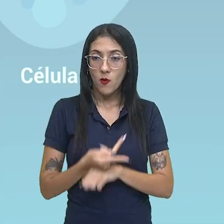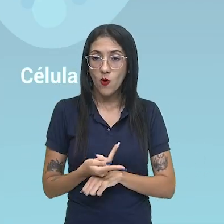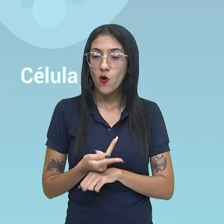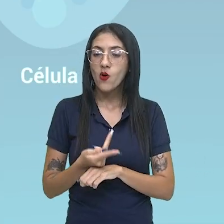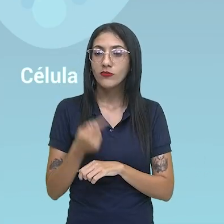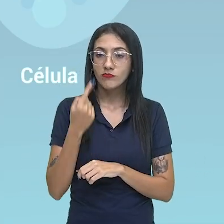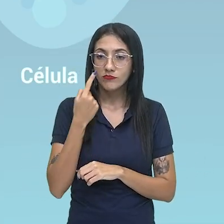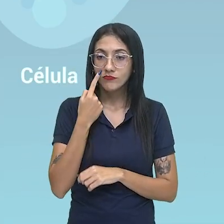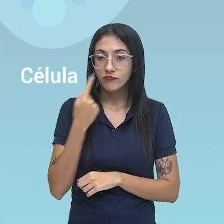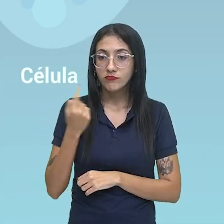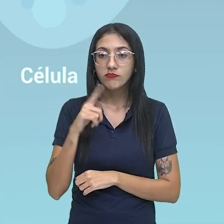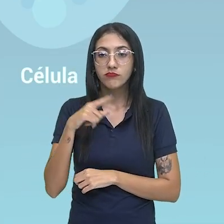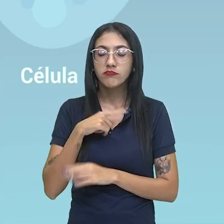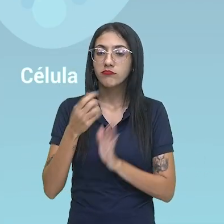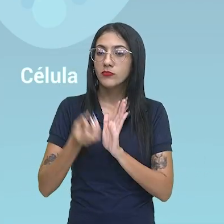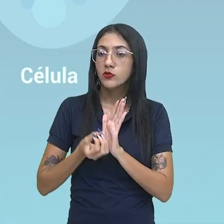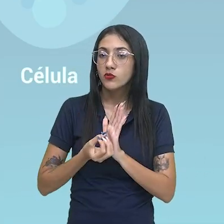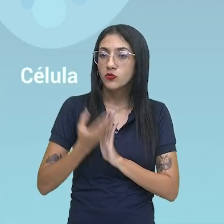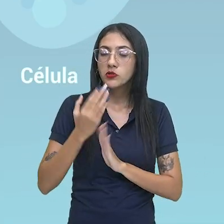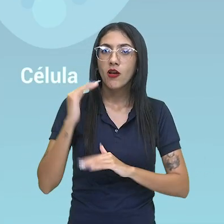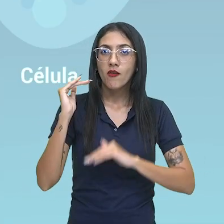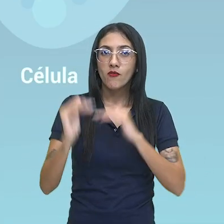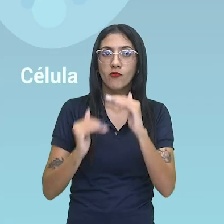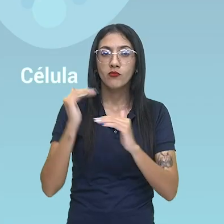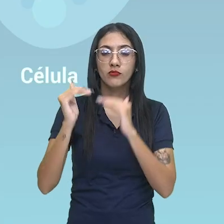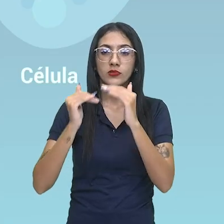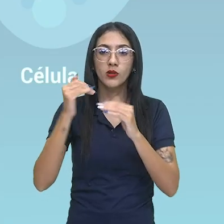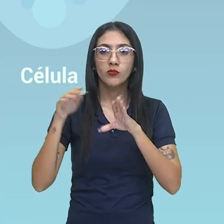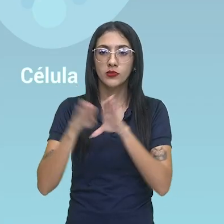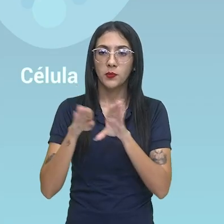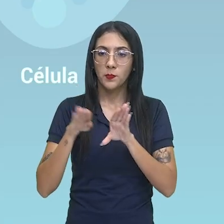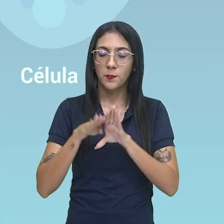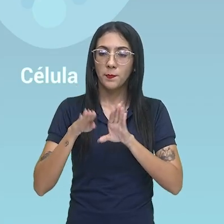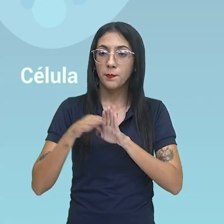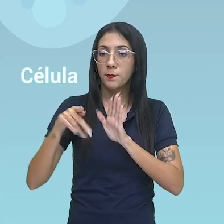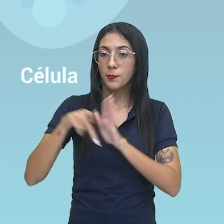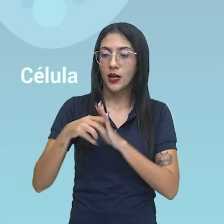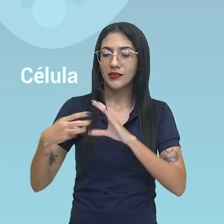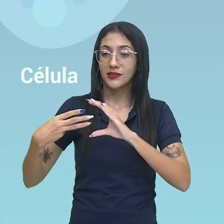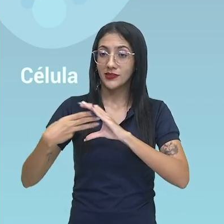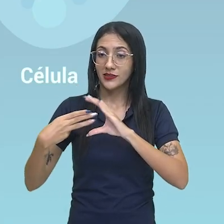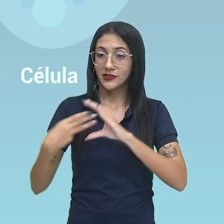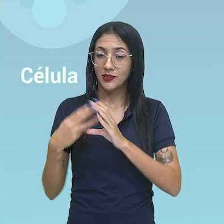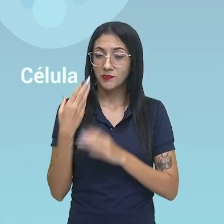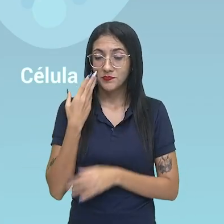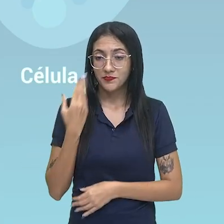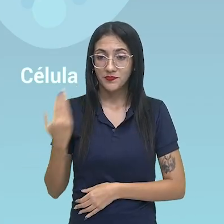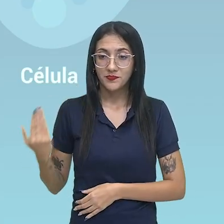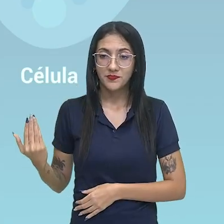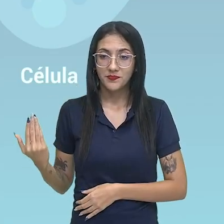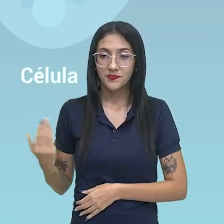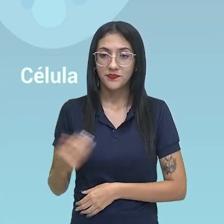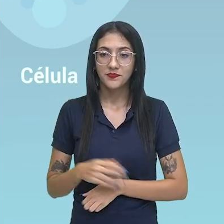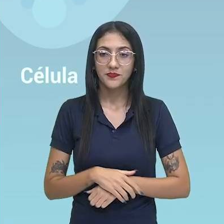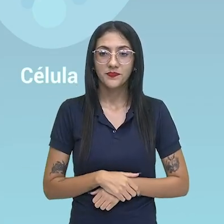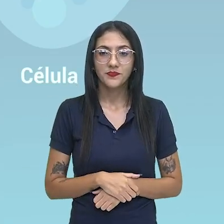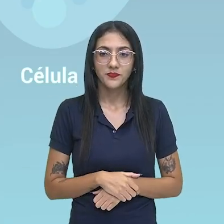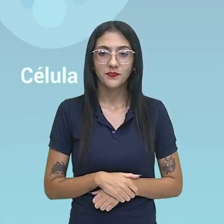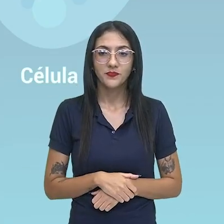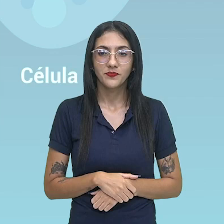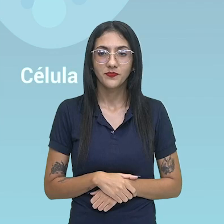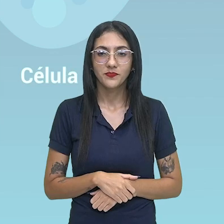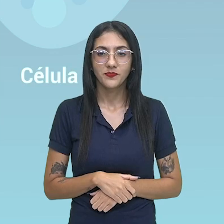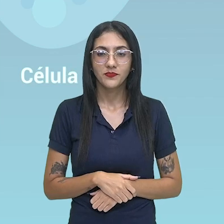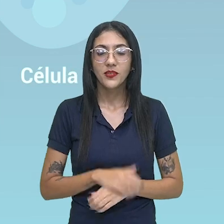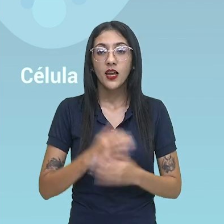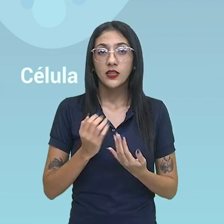né, evolutivamente falando, nós temos aí a célula. Esse tipo de transformação, esse tipo